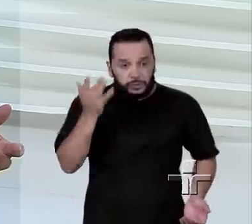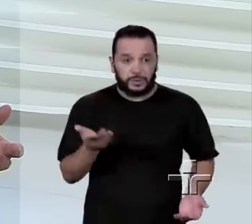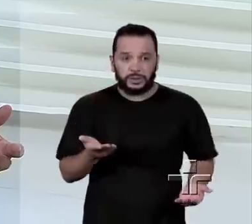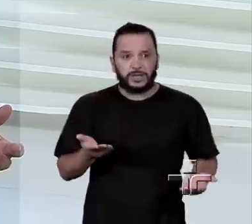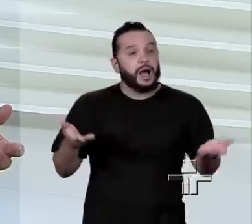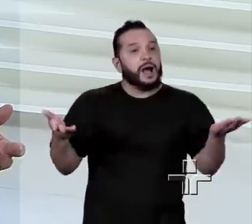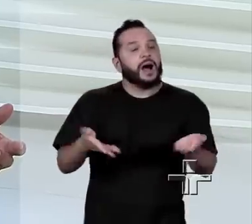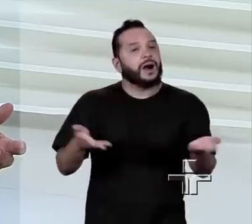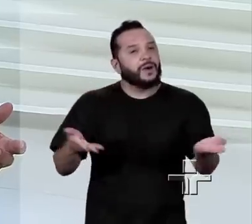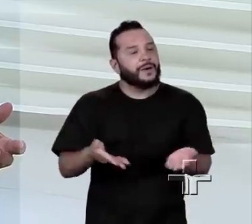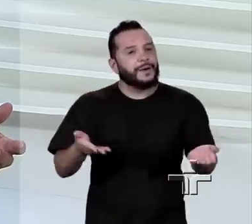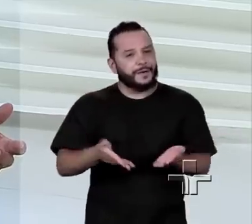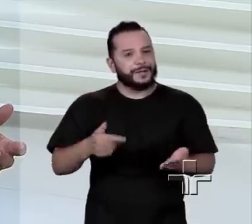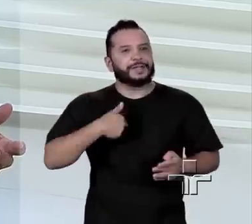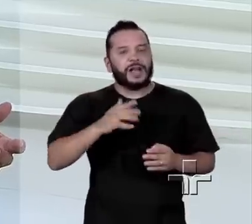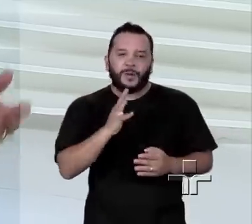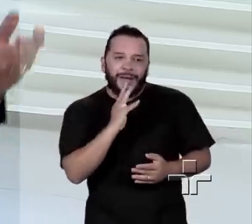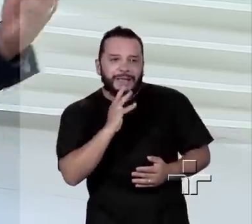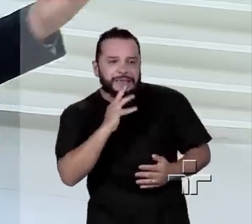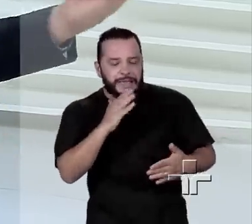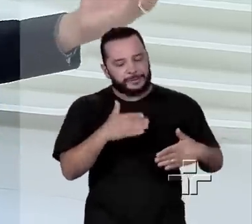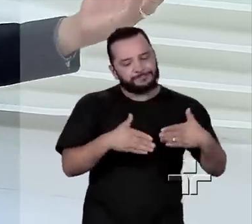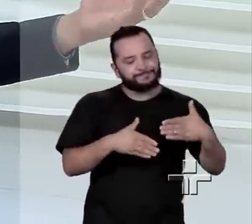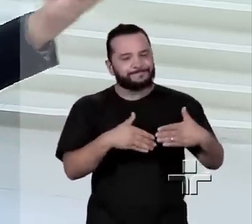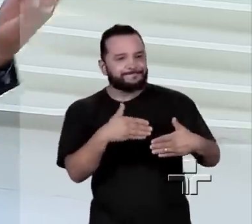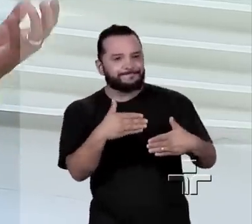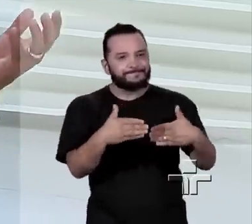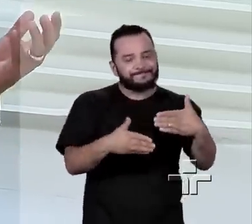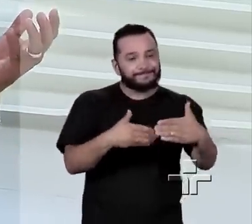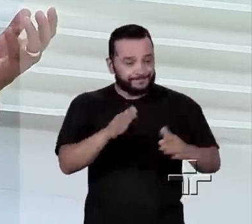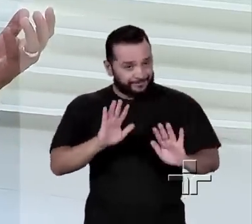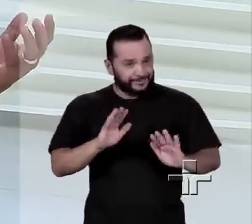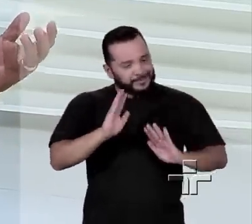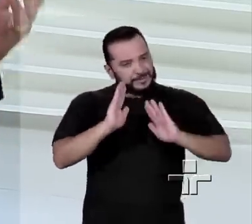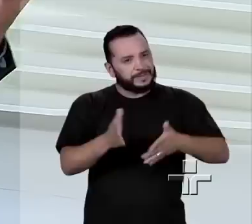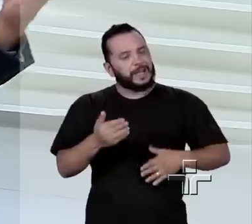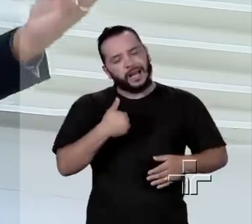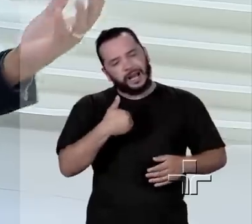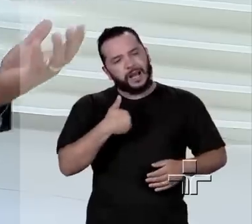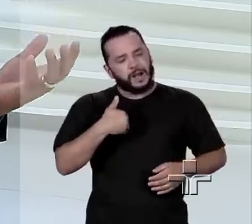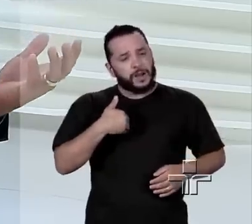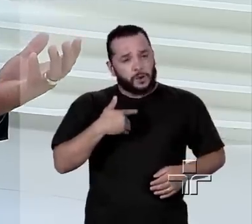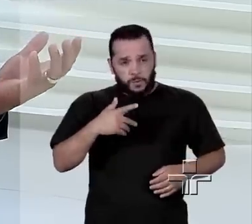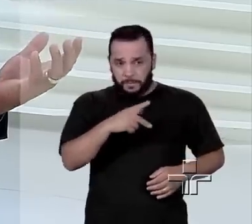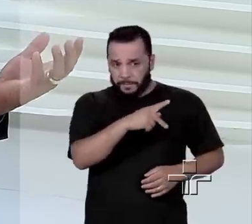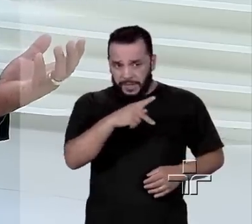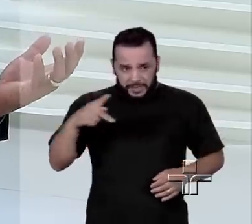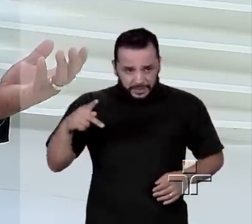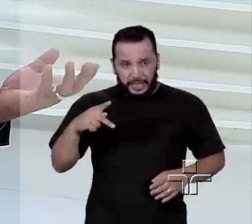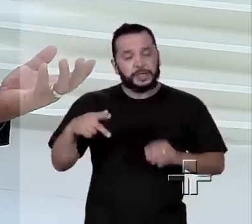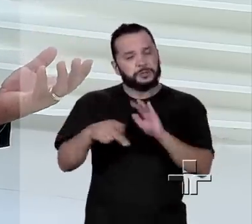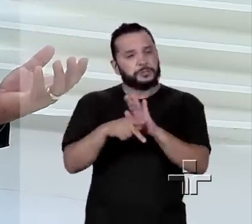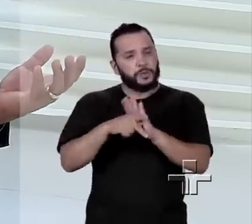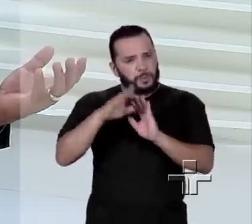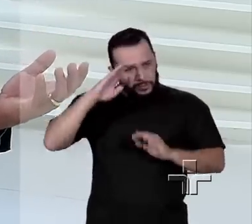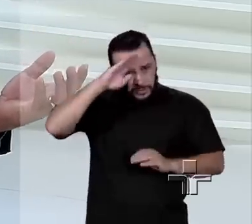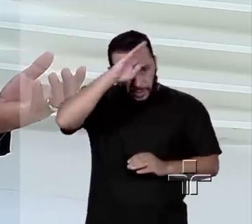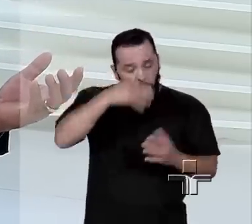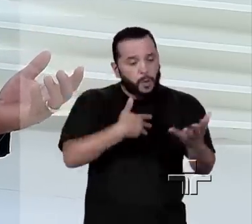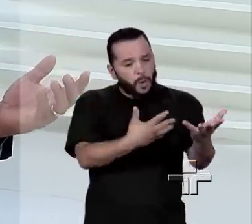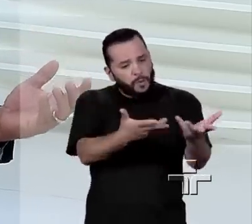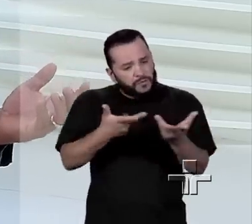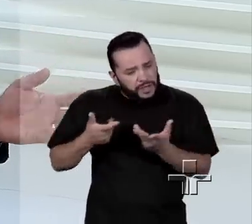agora, alguns até se conhecendo, no momento em que o presidente faz um convite para compor um ministério, para estar